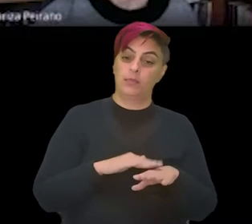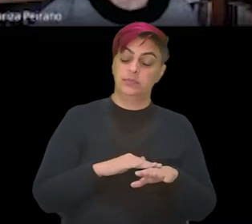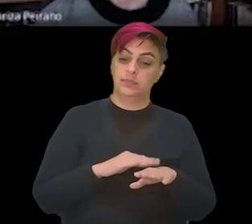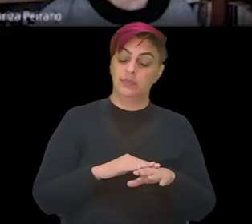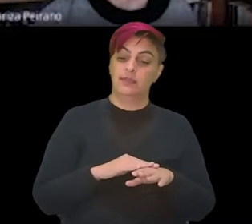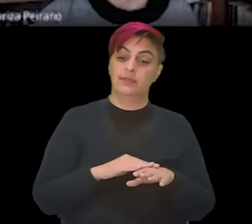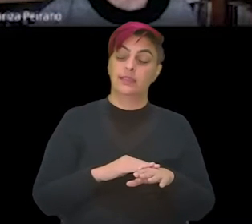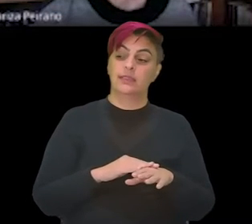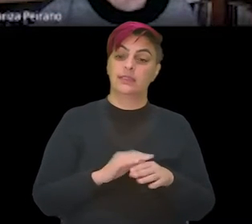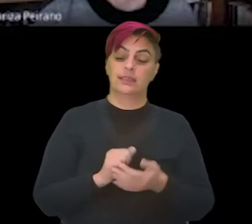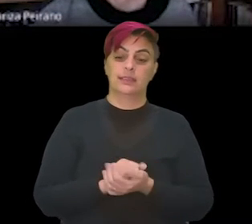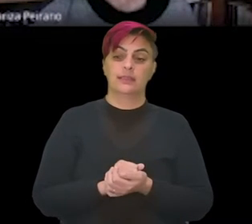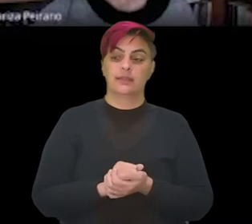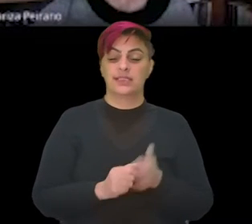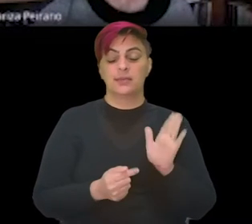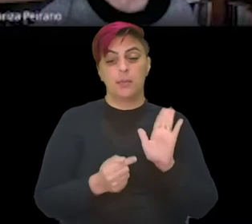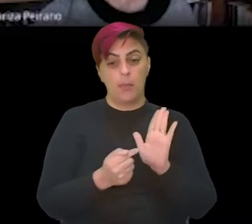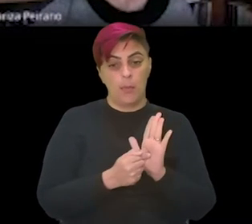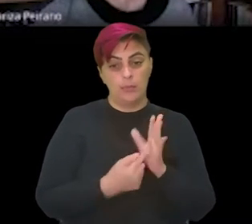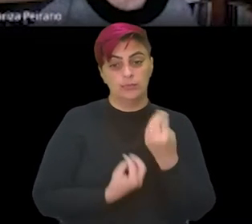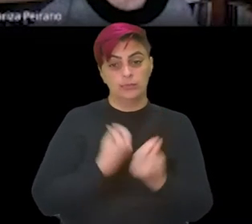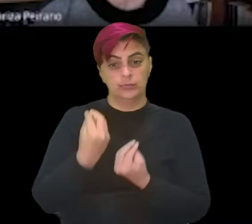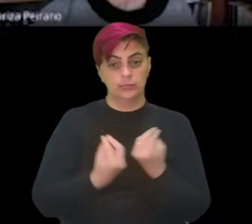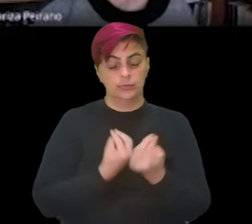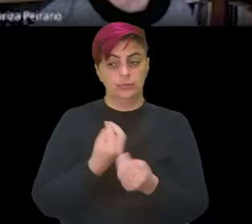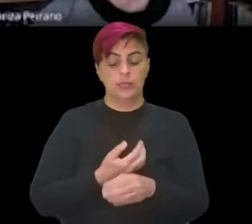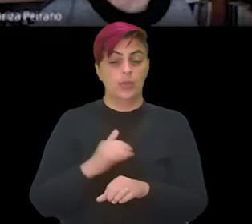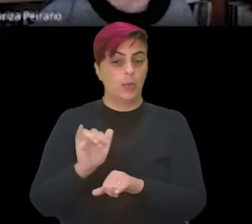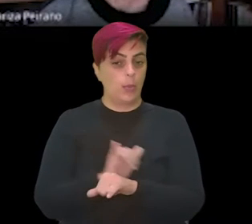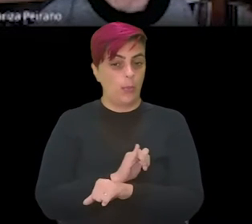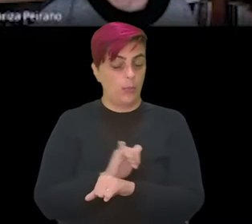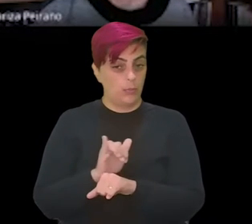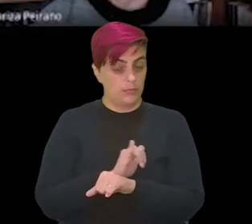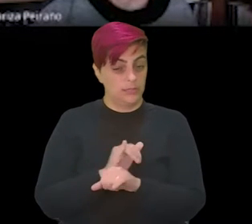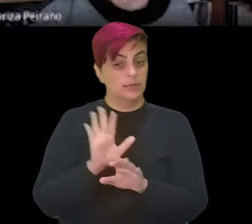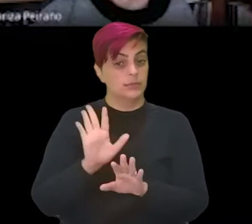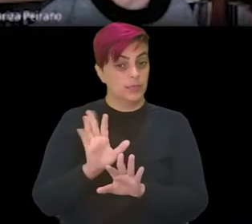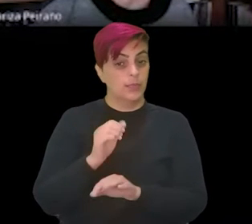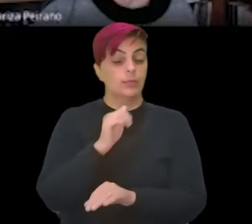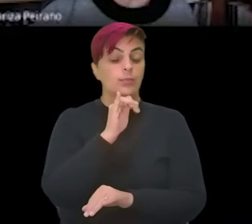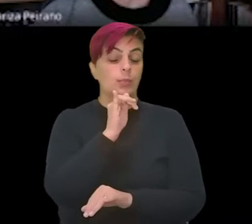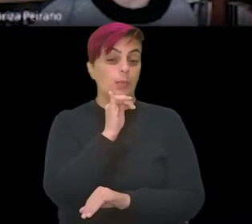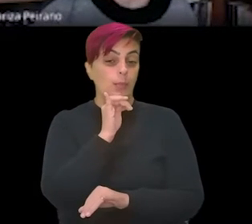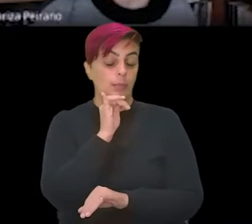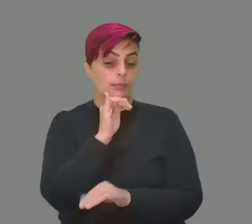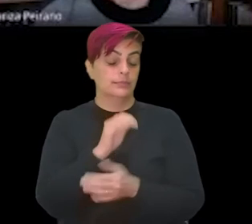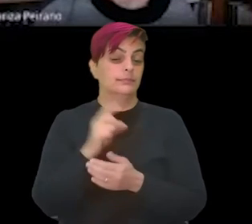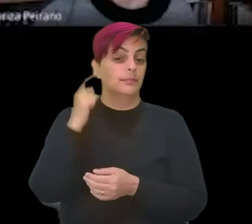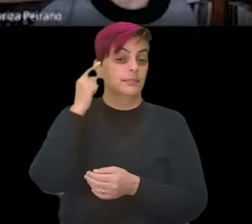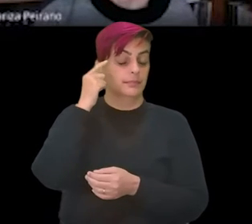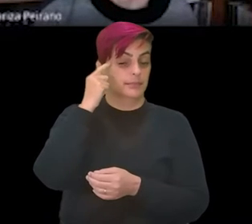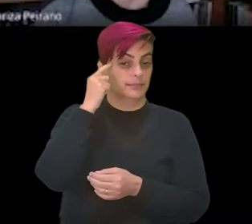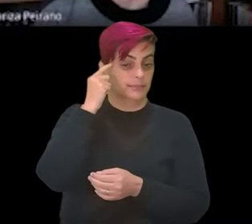faz, introduzindo paradas estratégicas na viagem imaginária do Kula. Por exemplo, com base